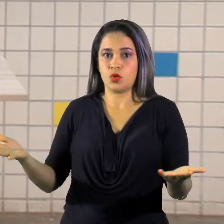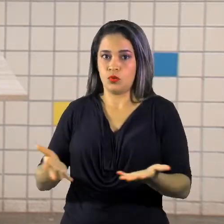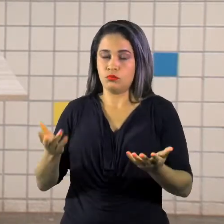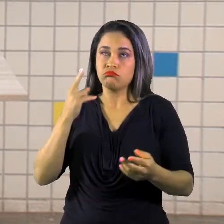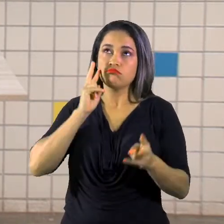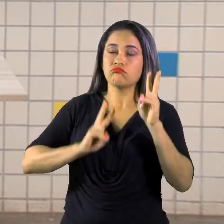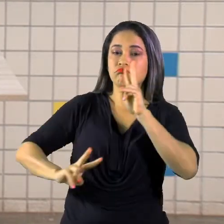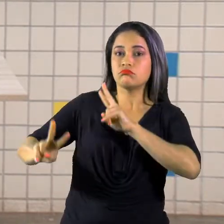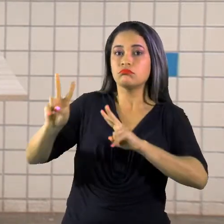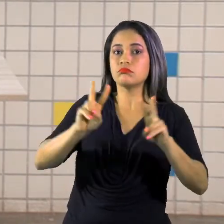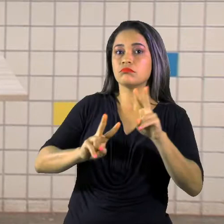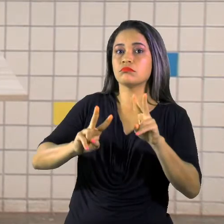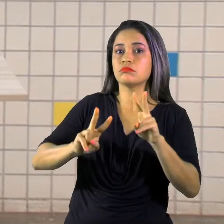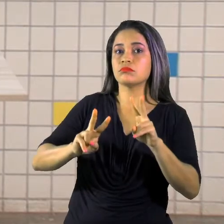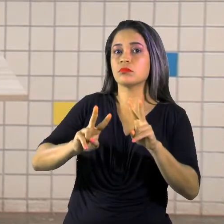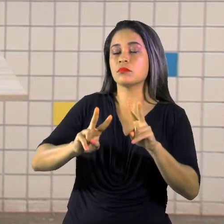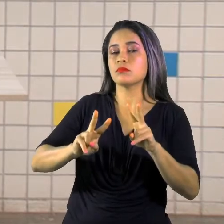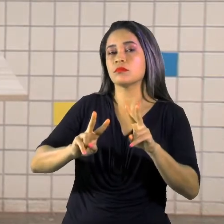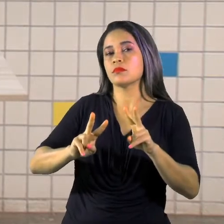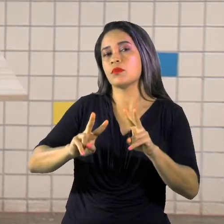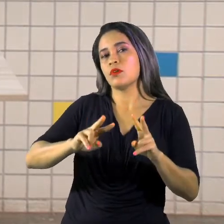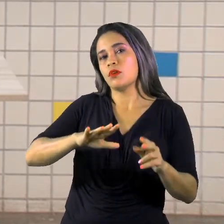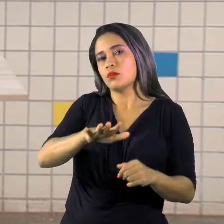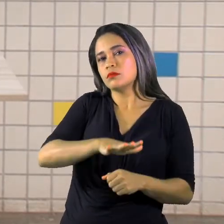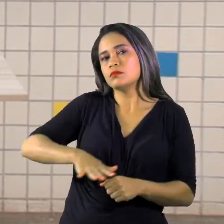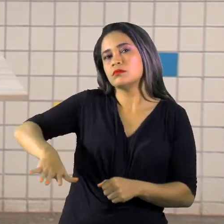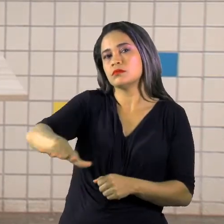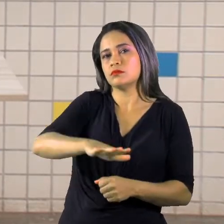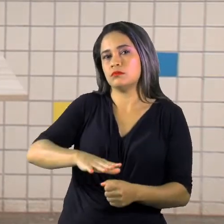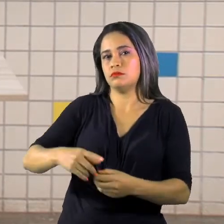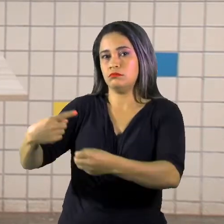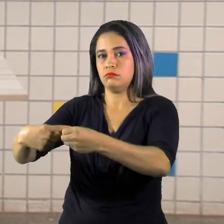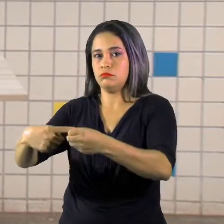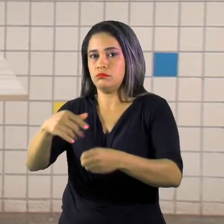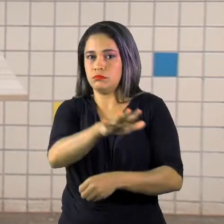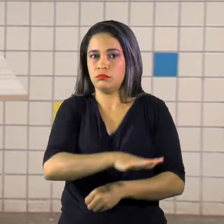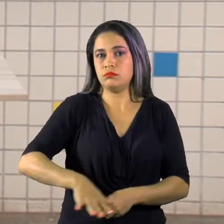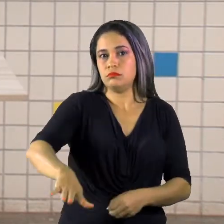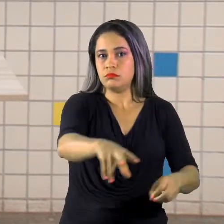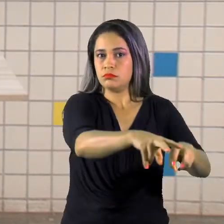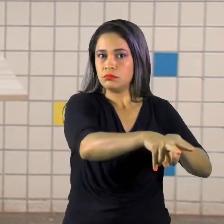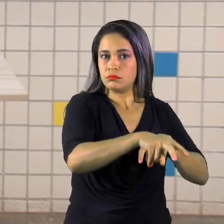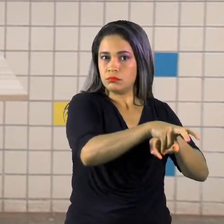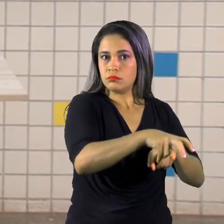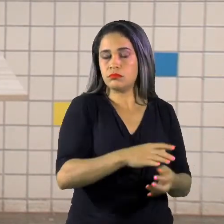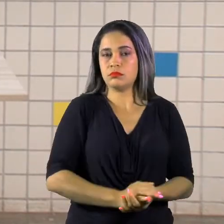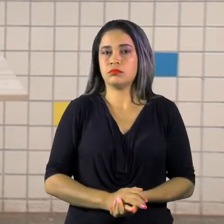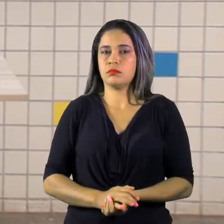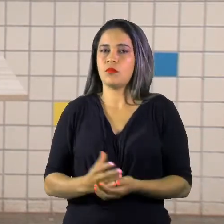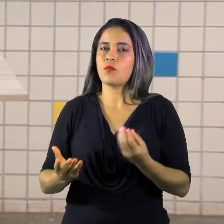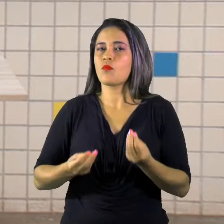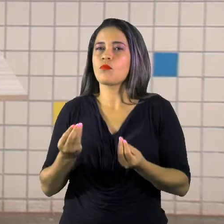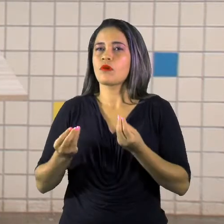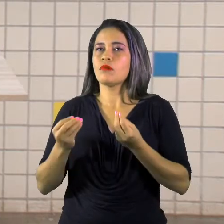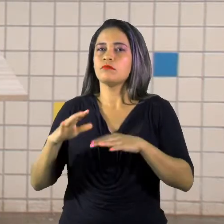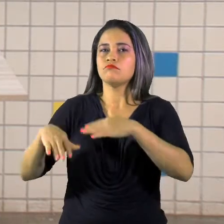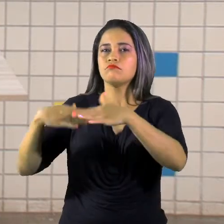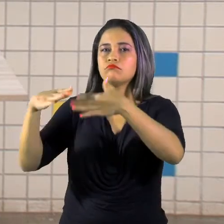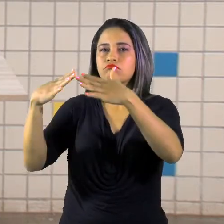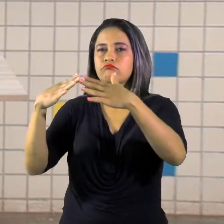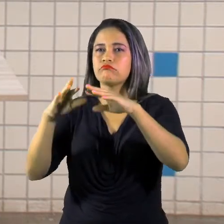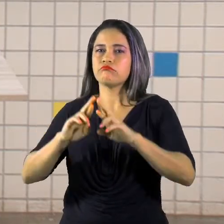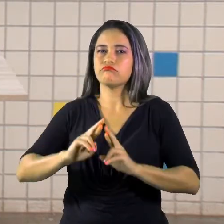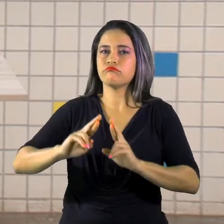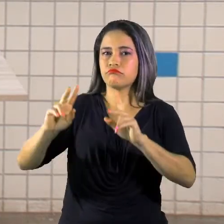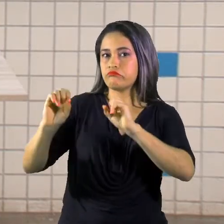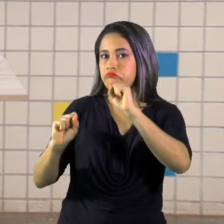olhando a questão do espaço urbano e o espaço rural. Como que a industrialização e o processo das várias revoluções industriais